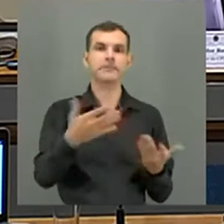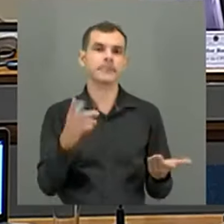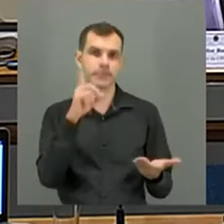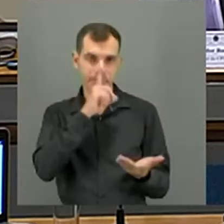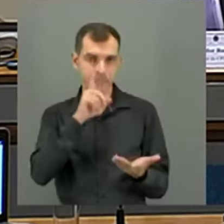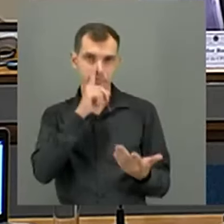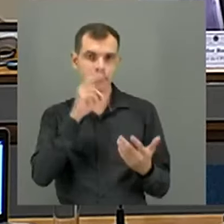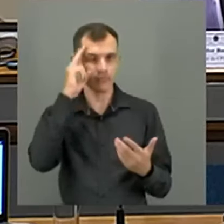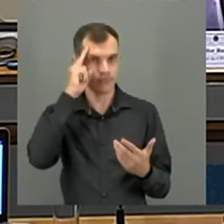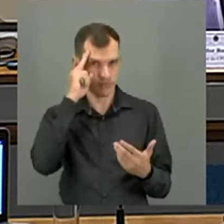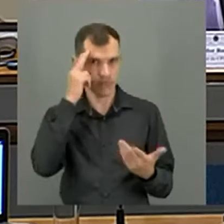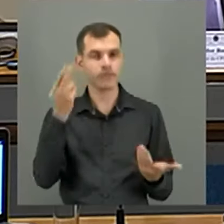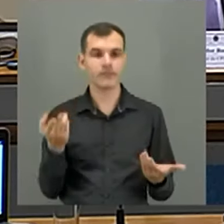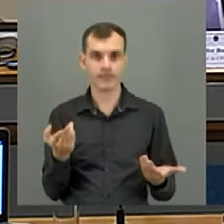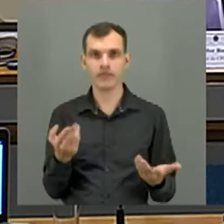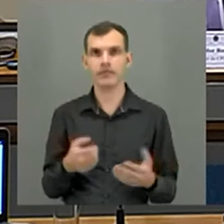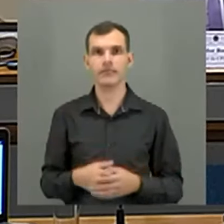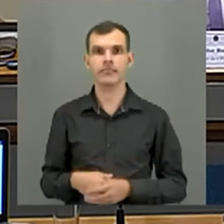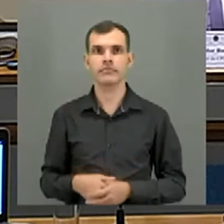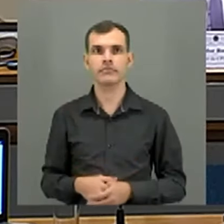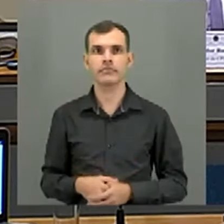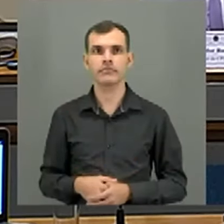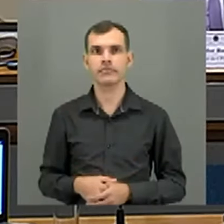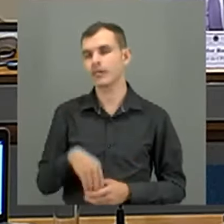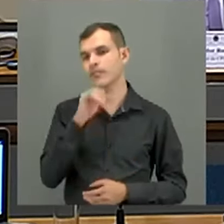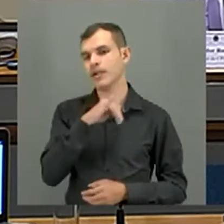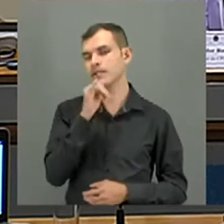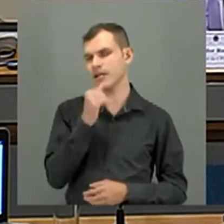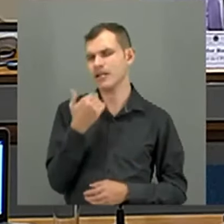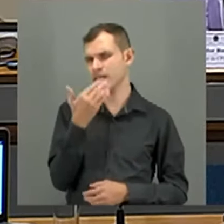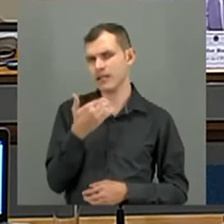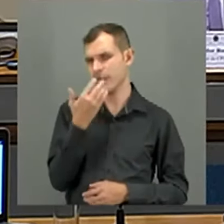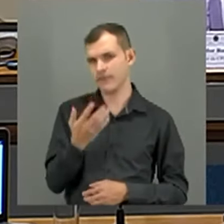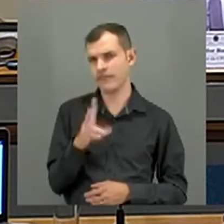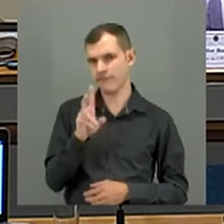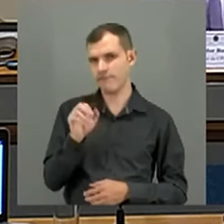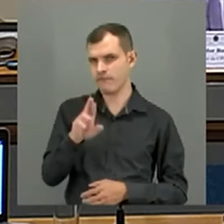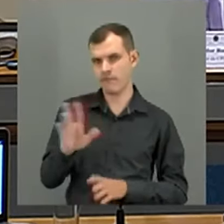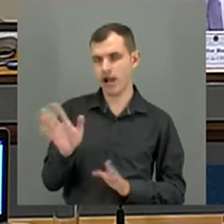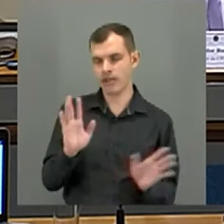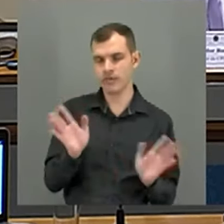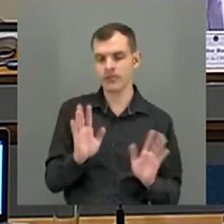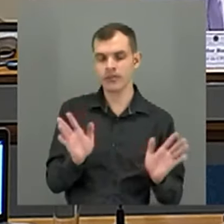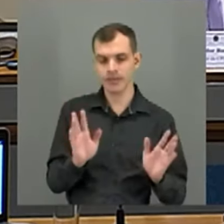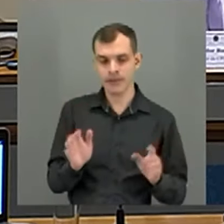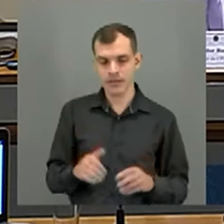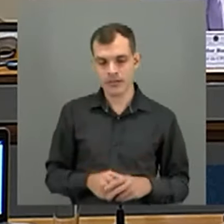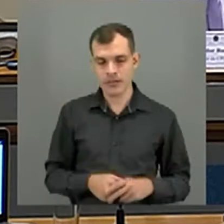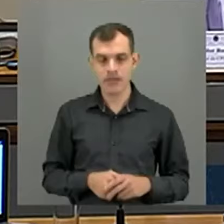acontecer nada. Eu vou passar uma imagem para o senhor aqui, que não tem nada a ver com VAR, não tem nada a ver